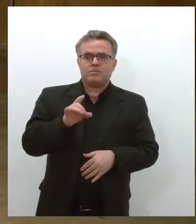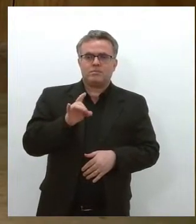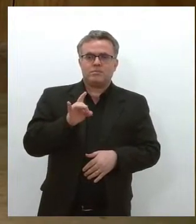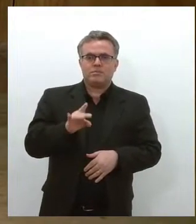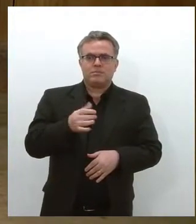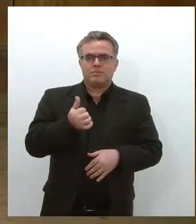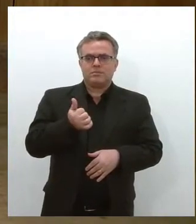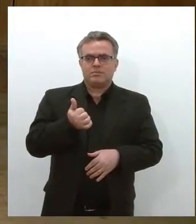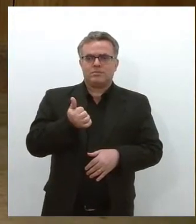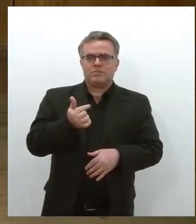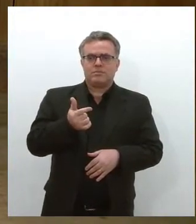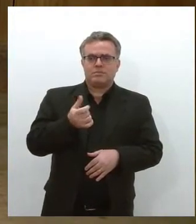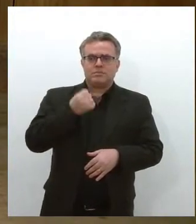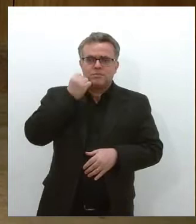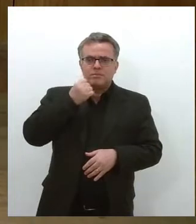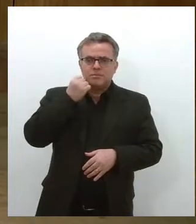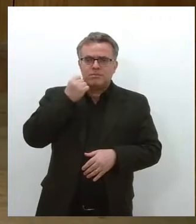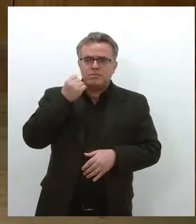isso?